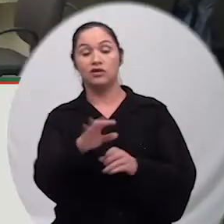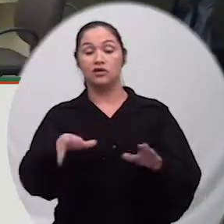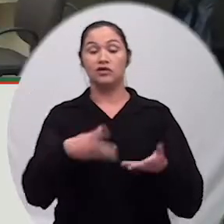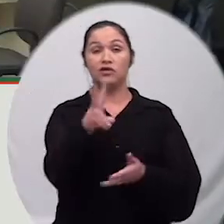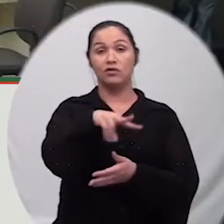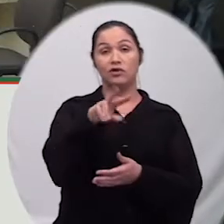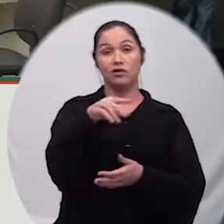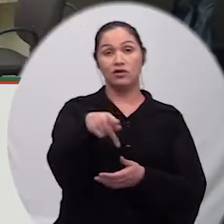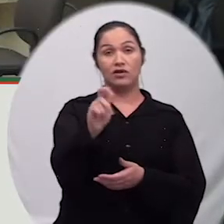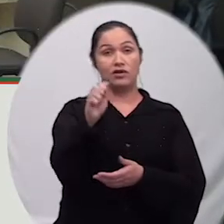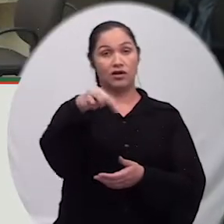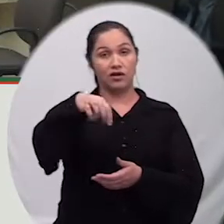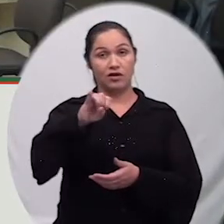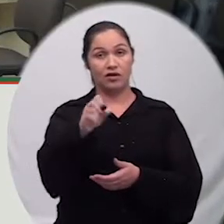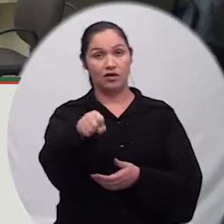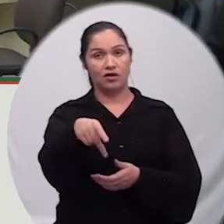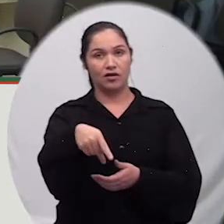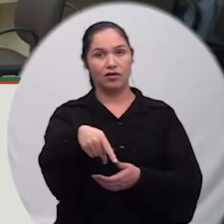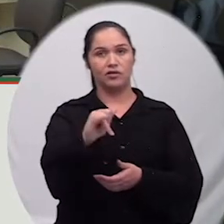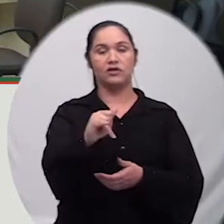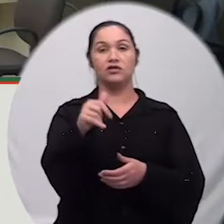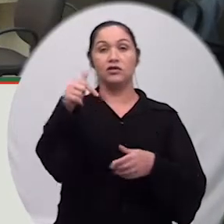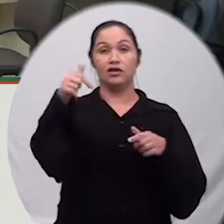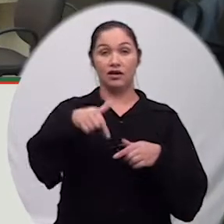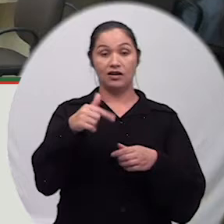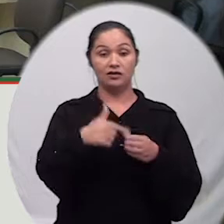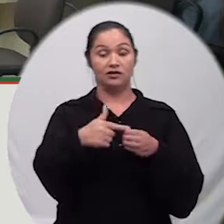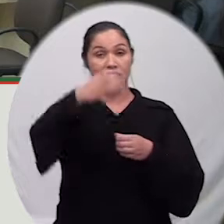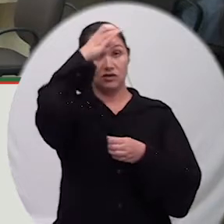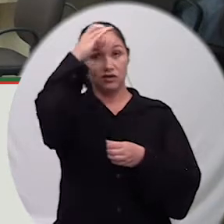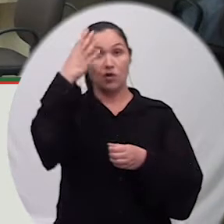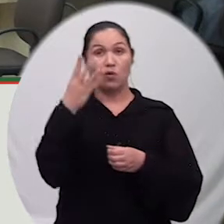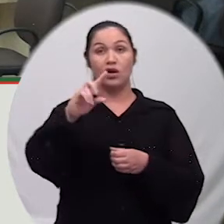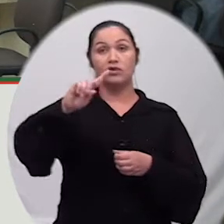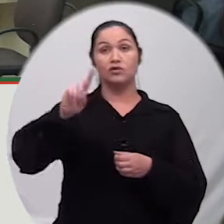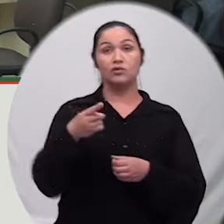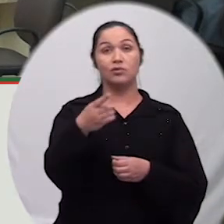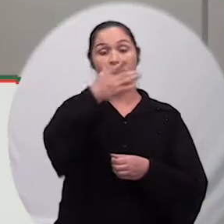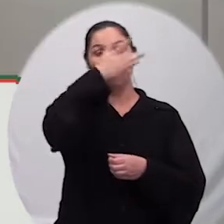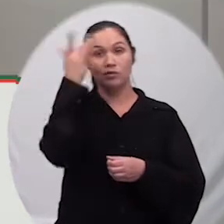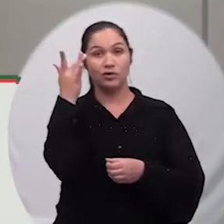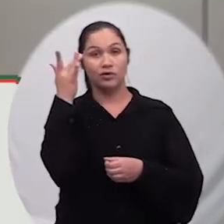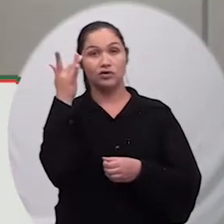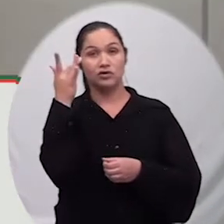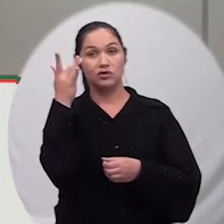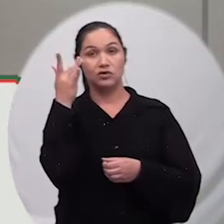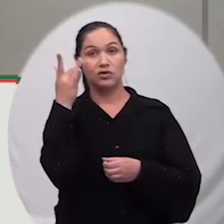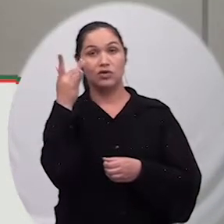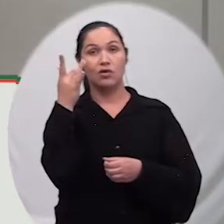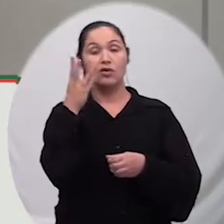vereador Júlio Kaminski, 4 mil pessoas com HIV no município de Criciúma. Ano passado foram notificados